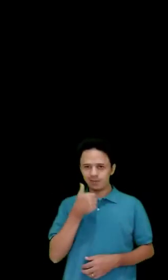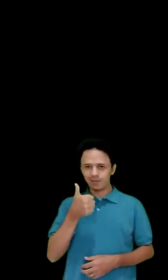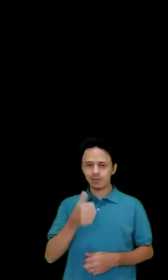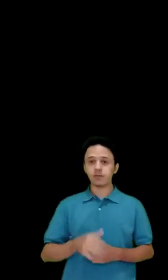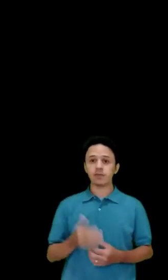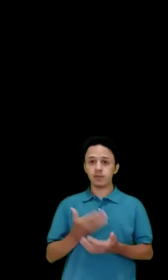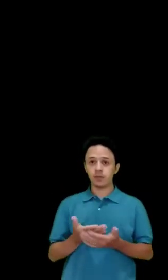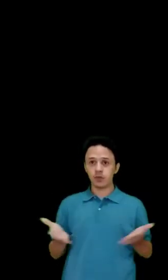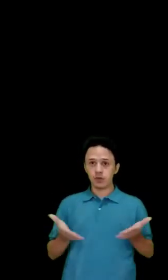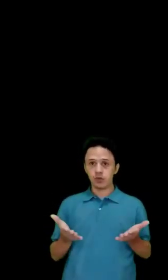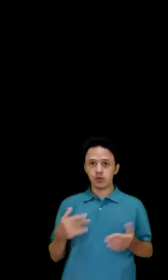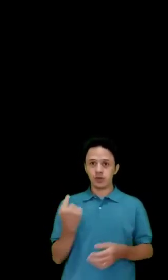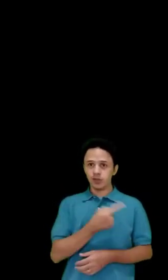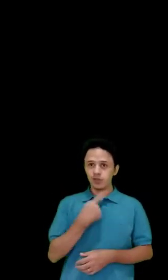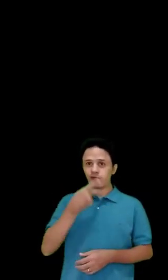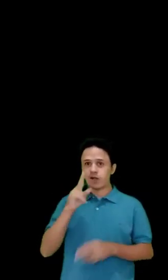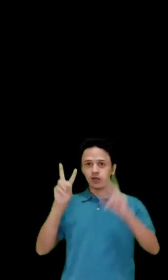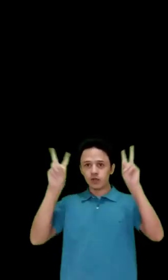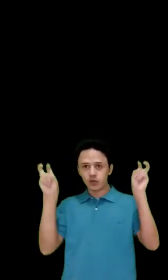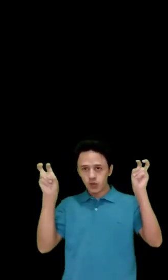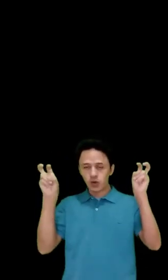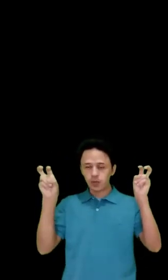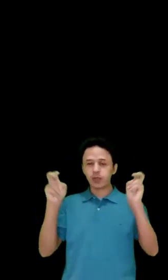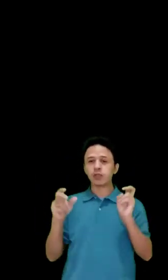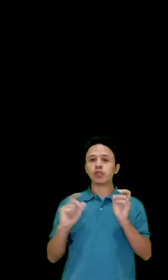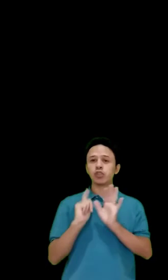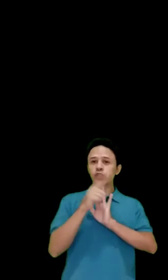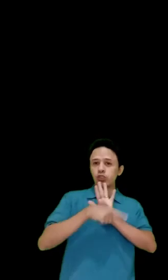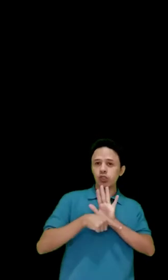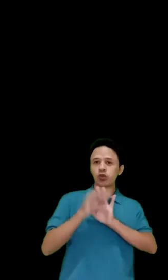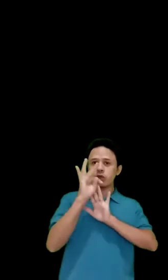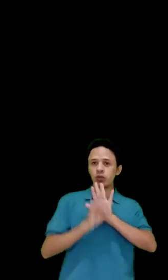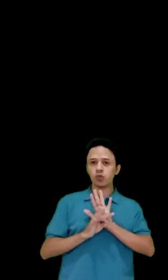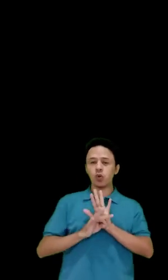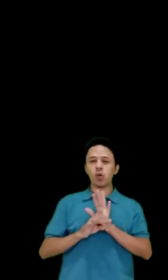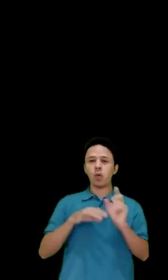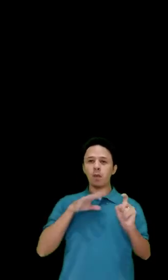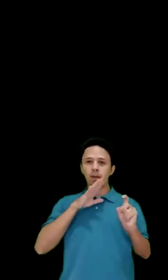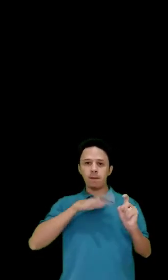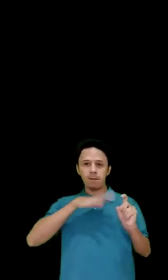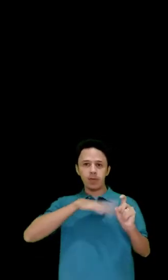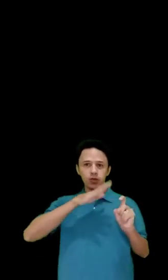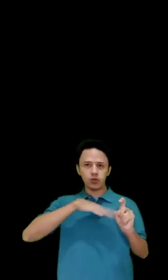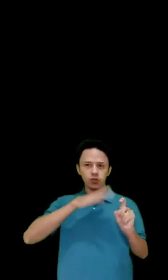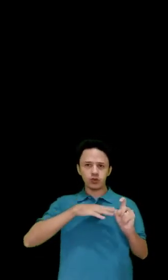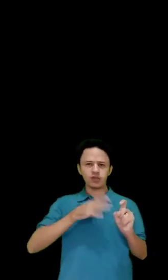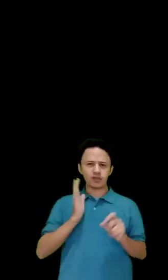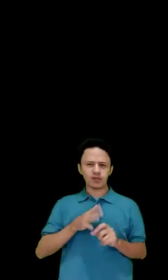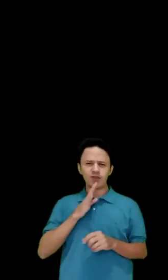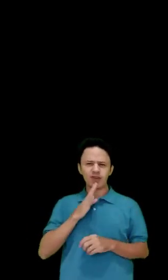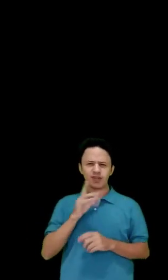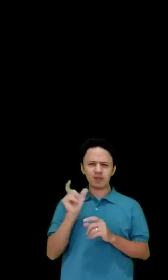Oi, tudo bem com você? Na aula de hoje, a gente vai falar sobre o gênero textual mitos. Você já